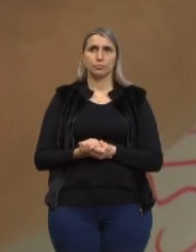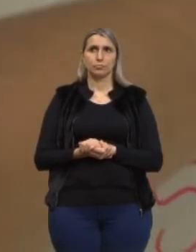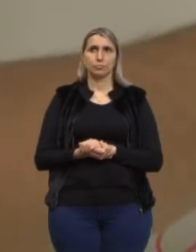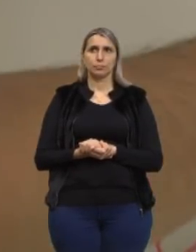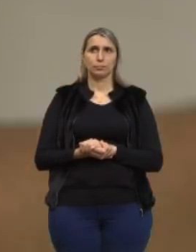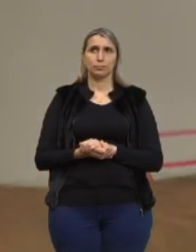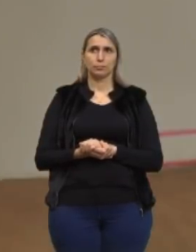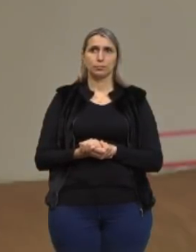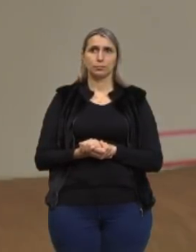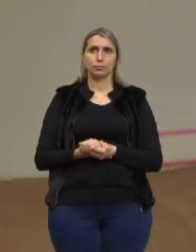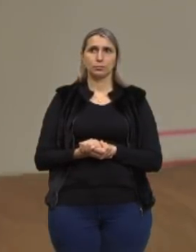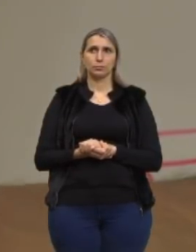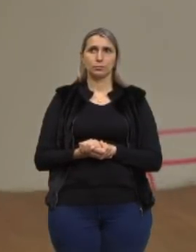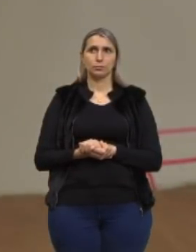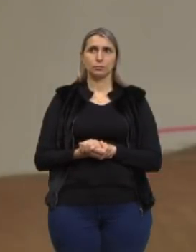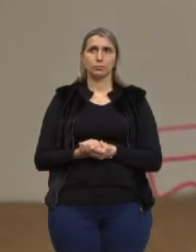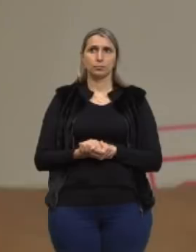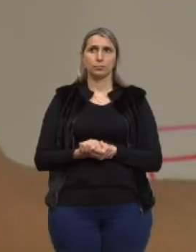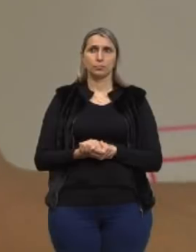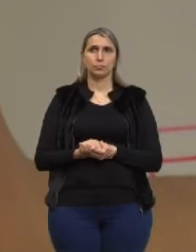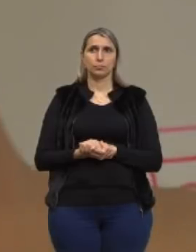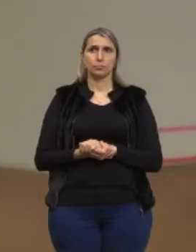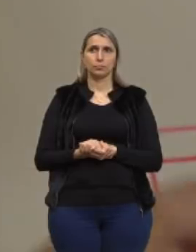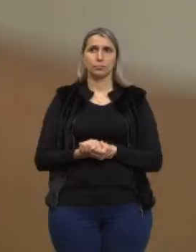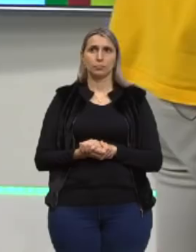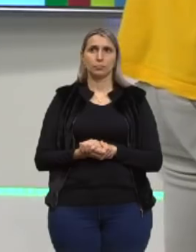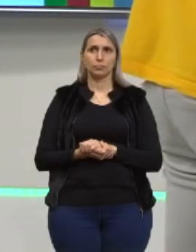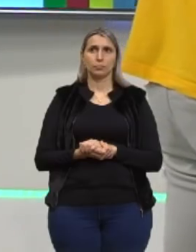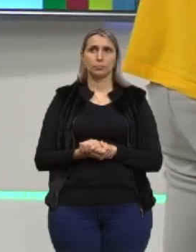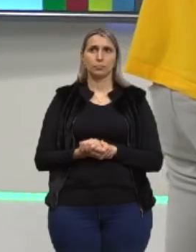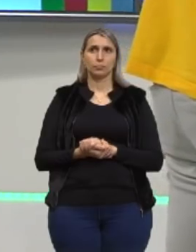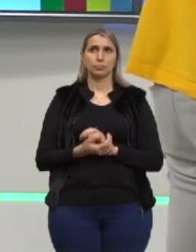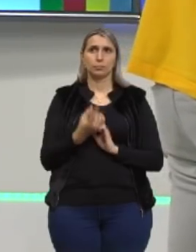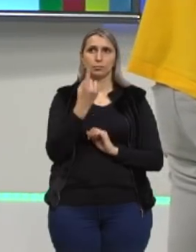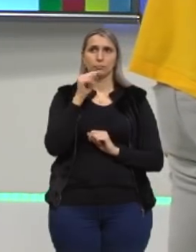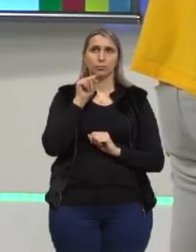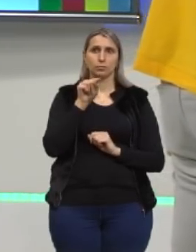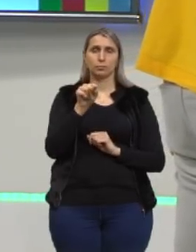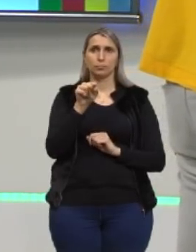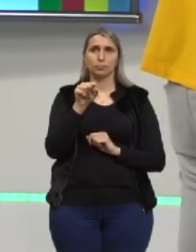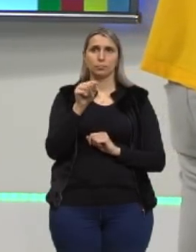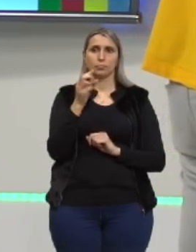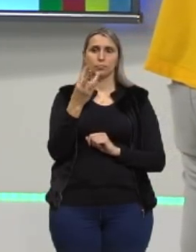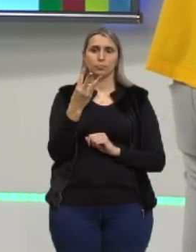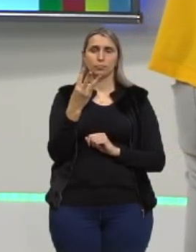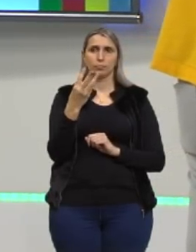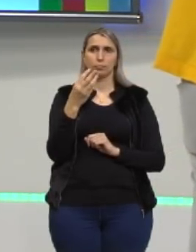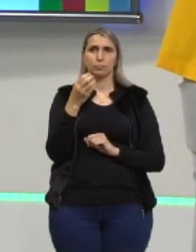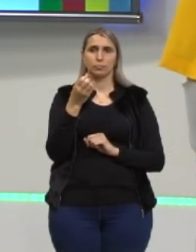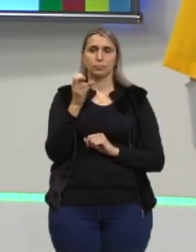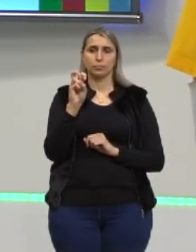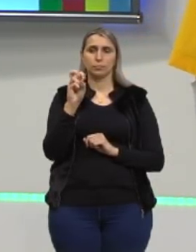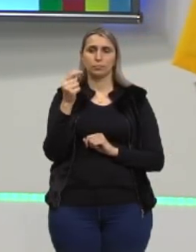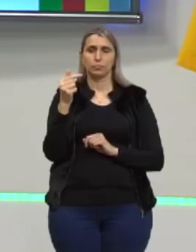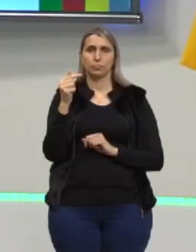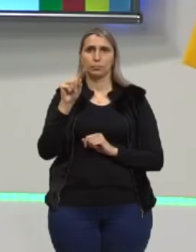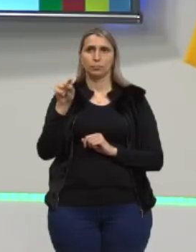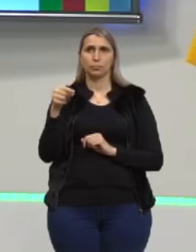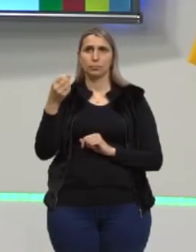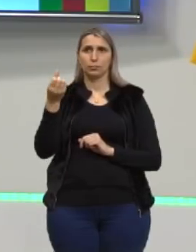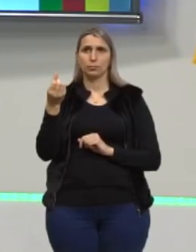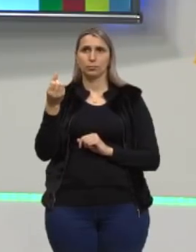15878 com cinco 13.000 presentus e